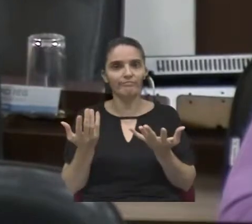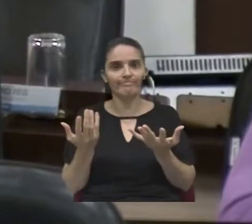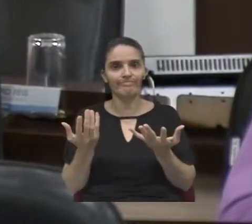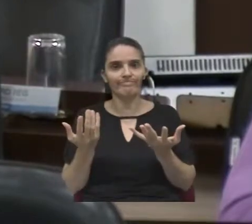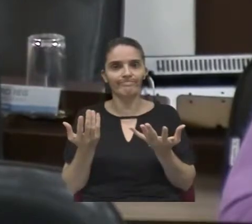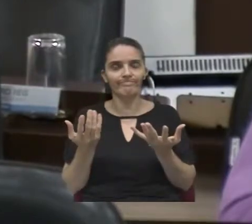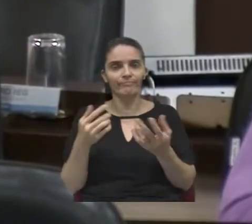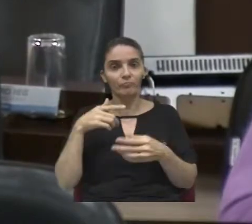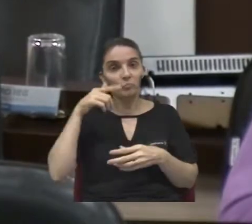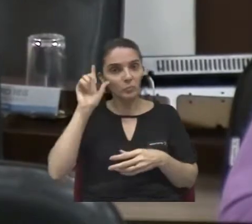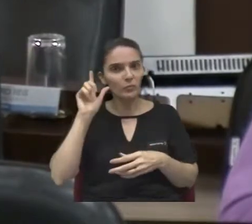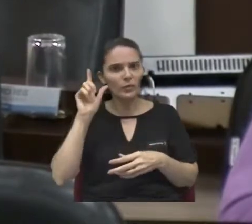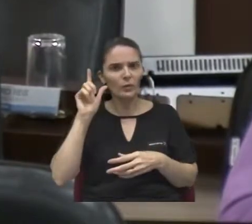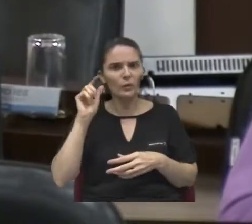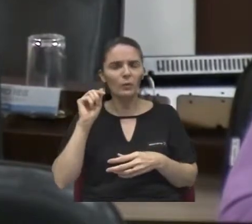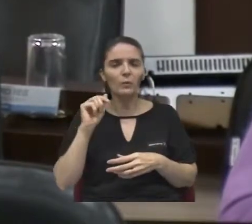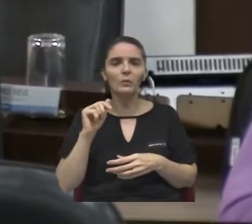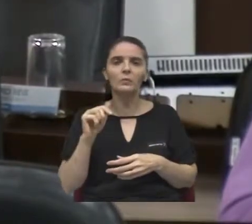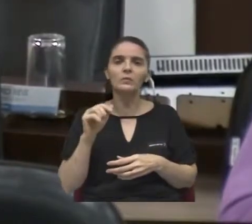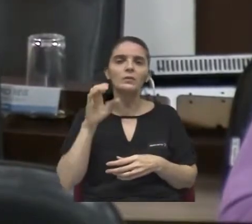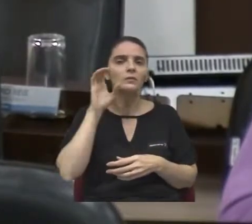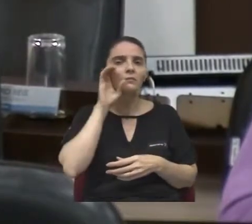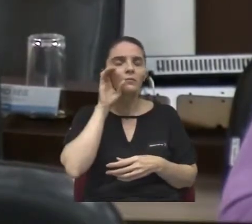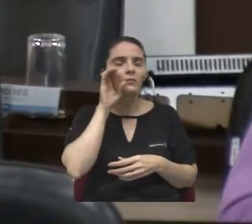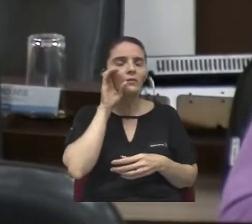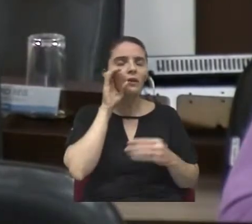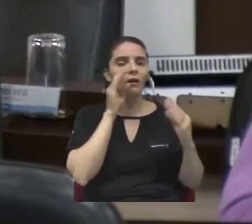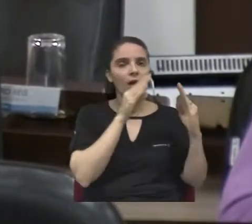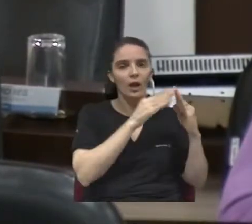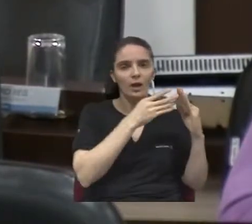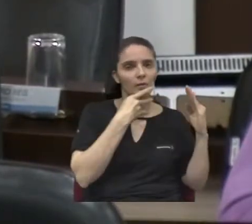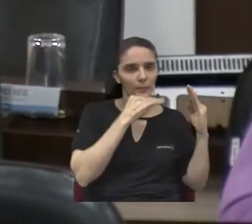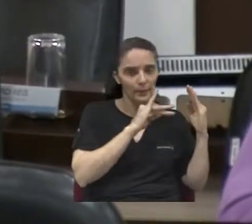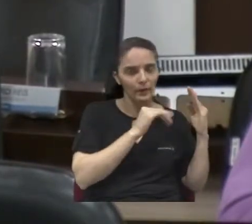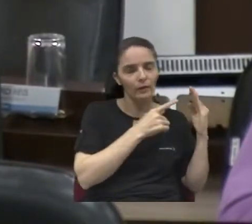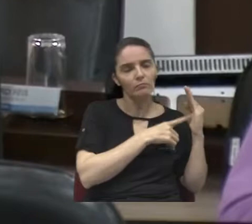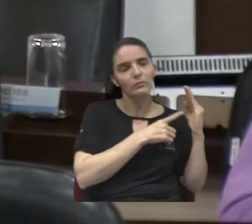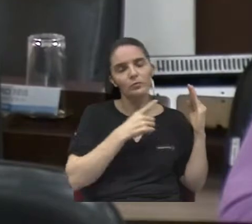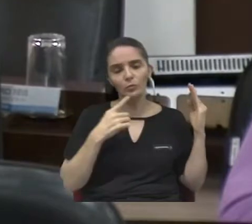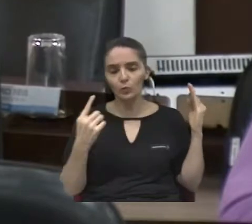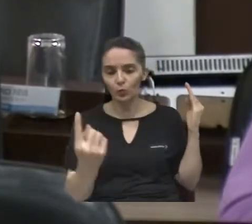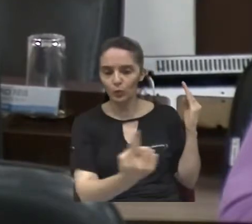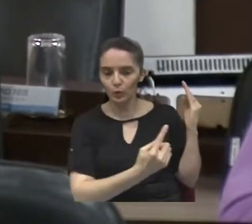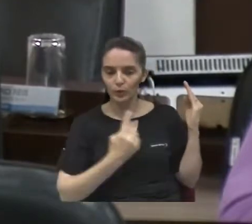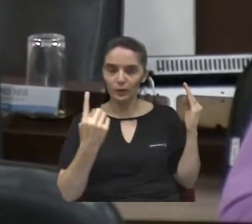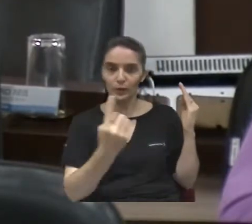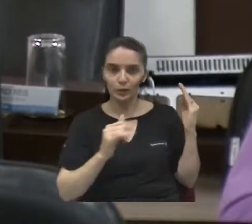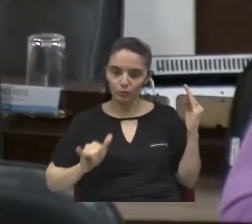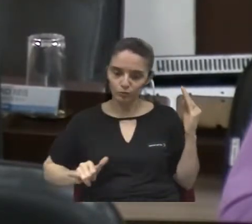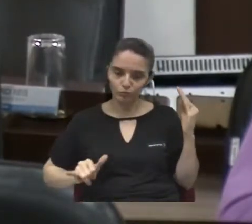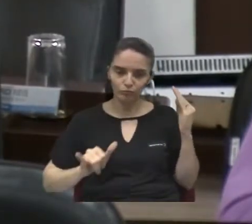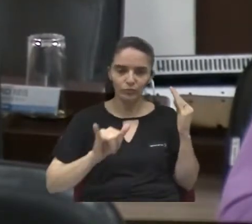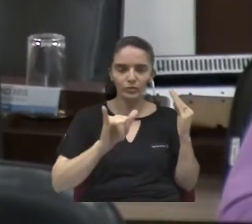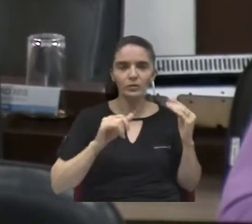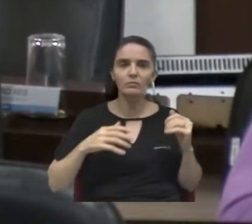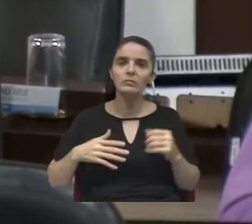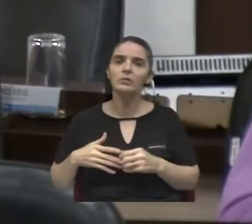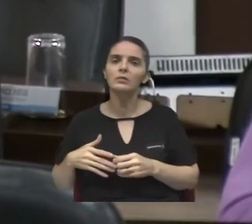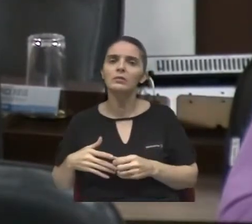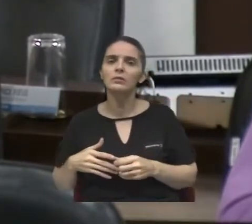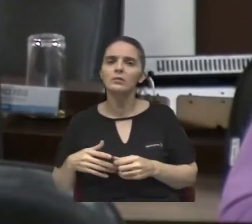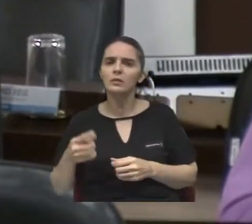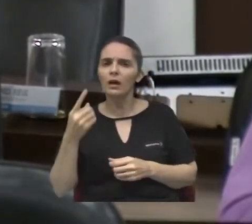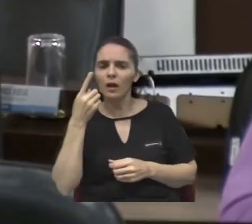E ontem eu vinha vindo da casa do meu pai, passei ali, ali perto, na rotatória do aeroporto, e aí, com